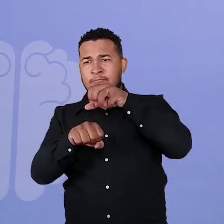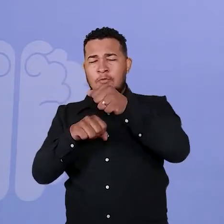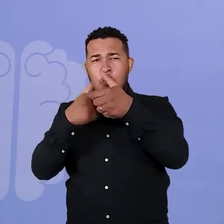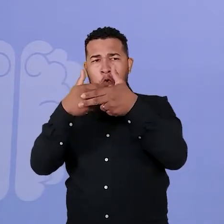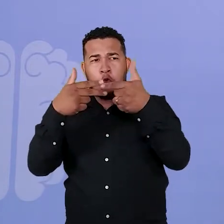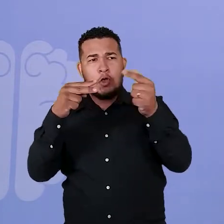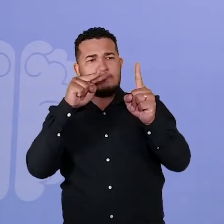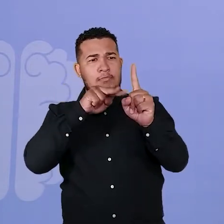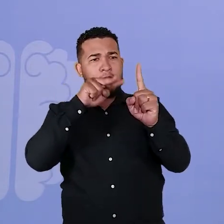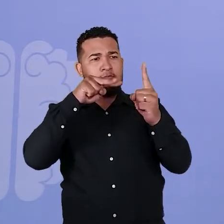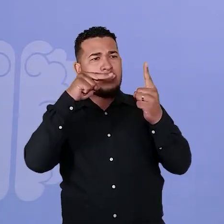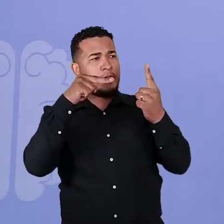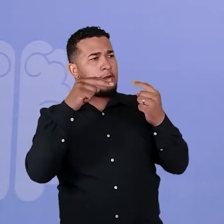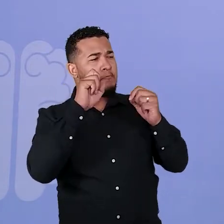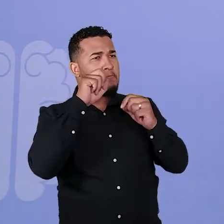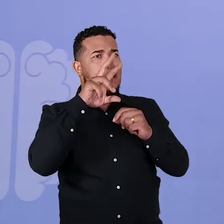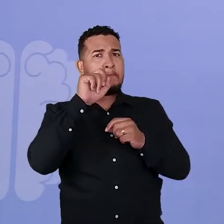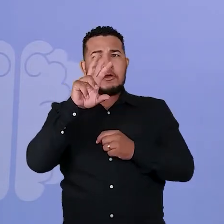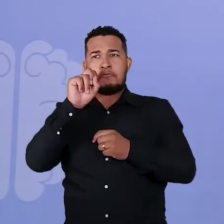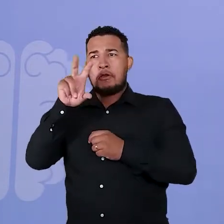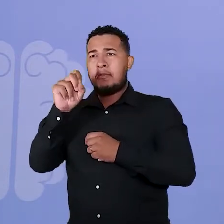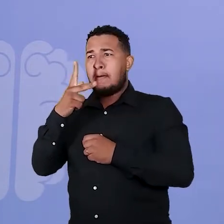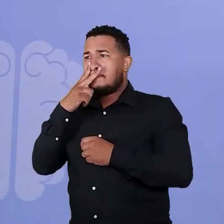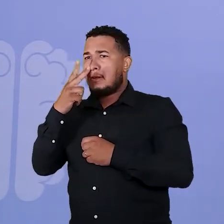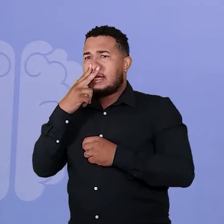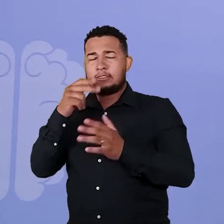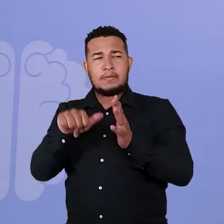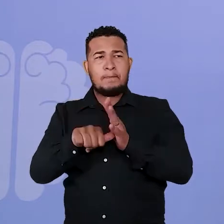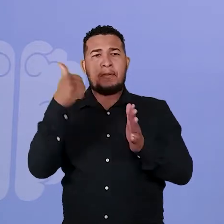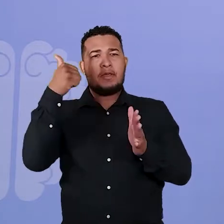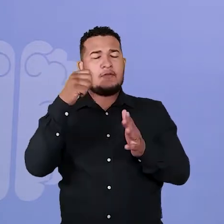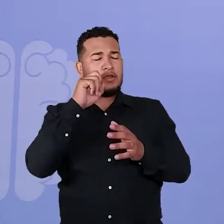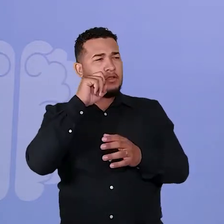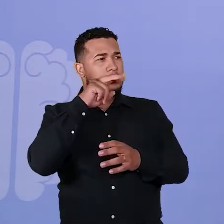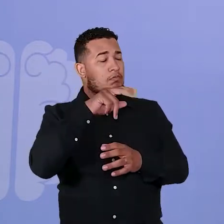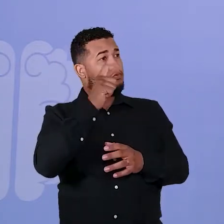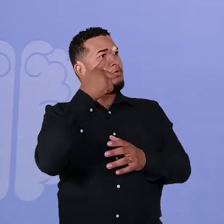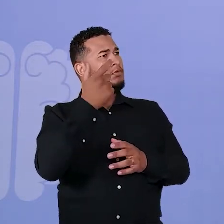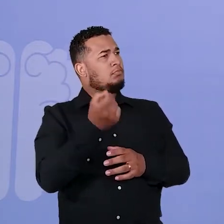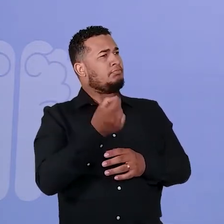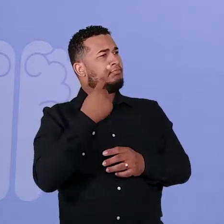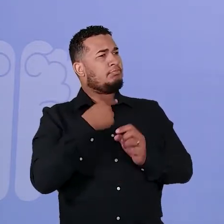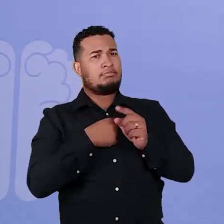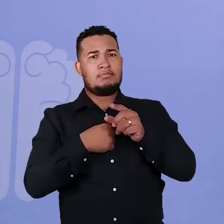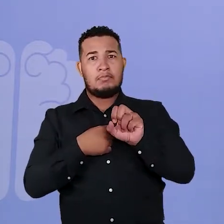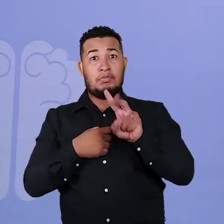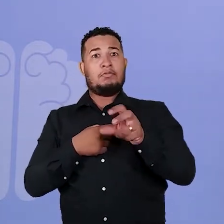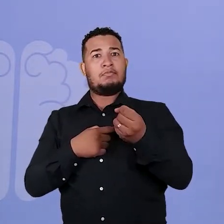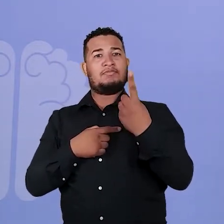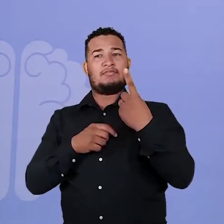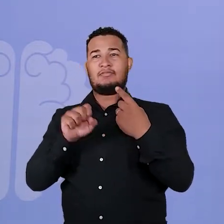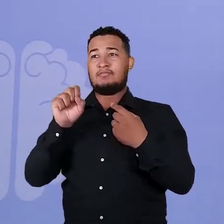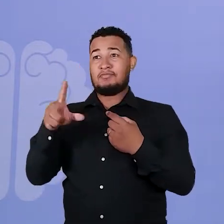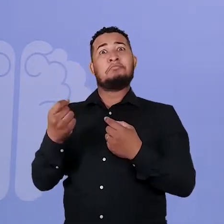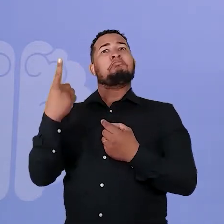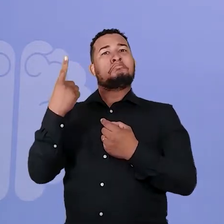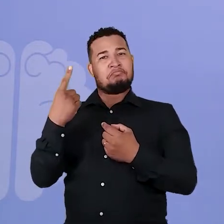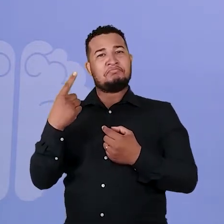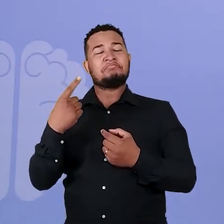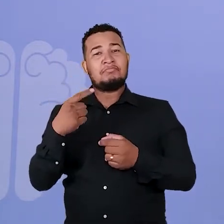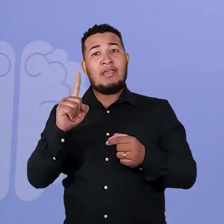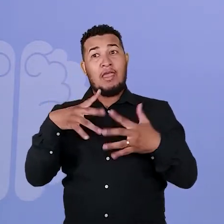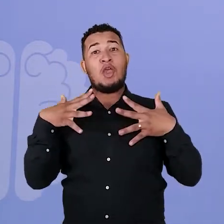as coisas ao nosso redor como se fosse pela primeira vez. Trata-se